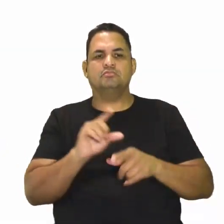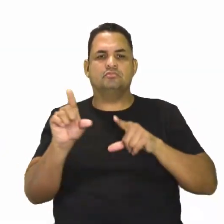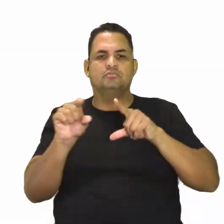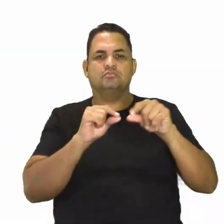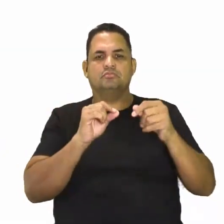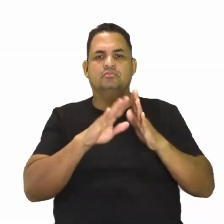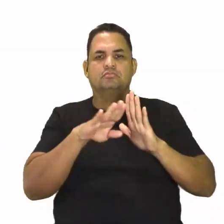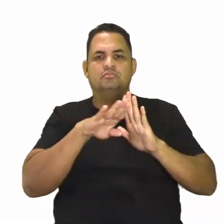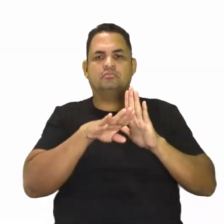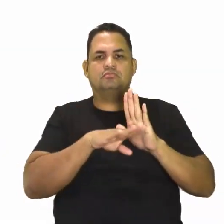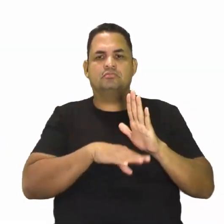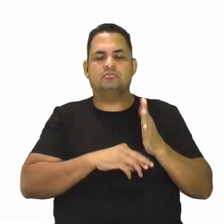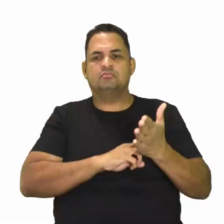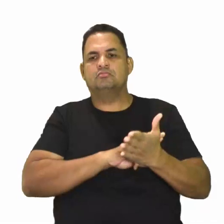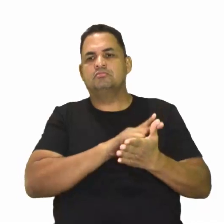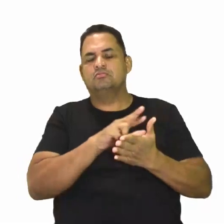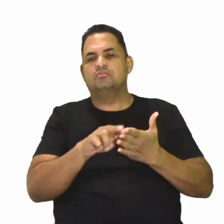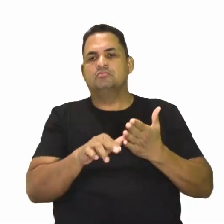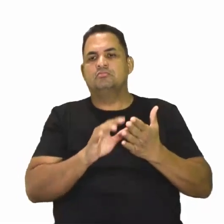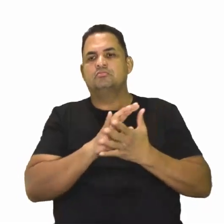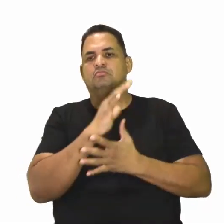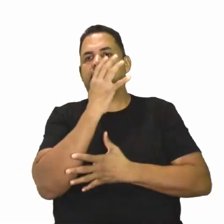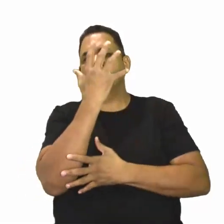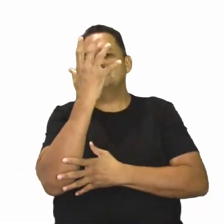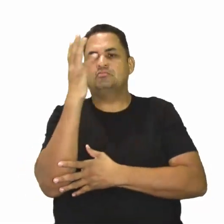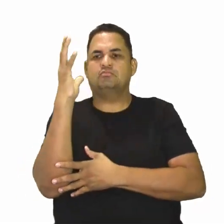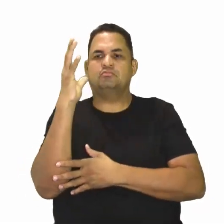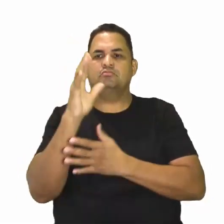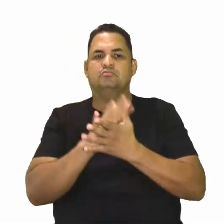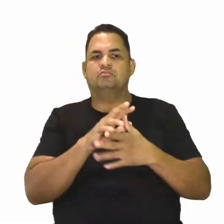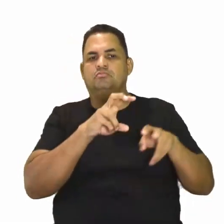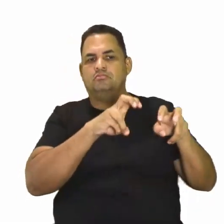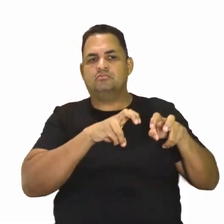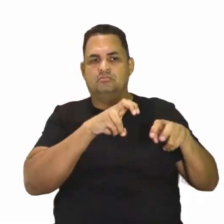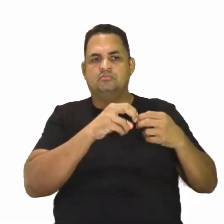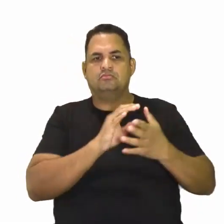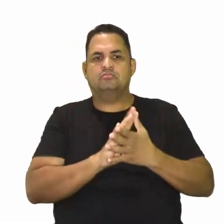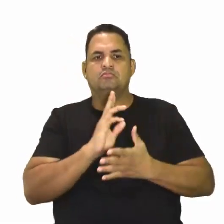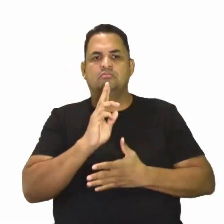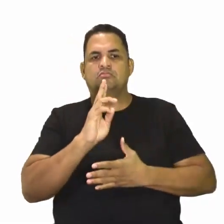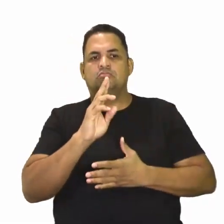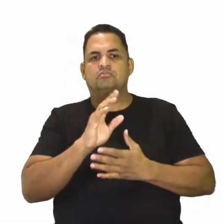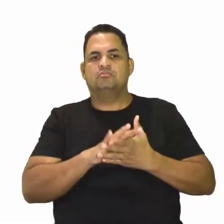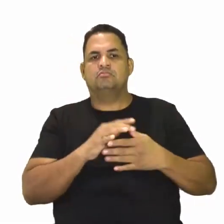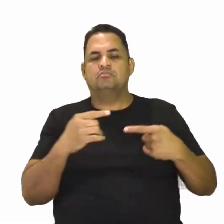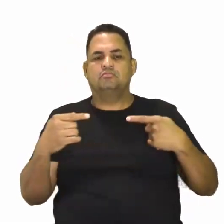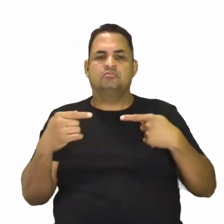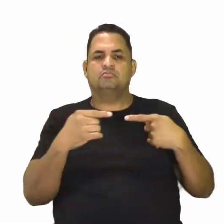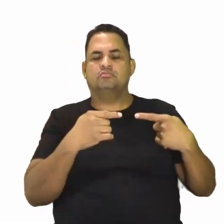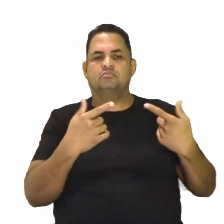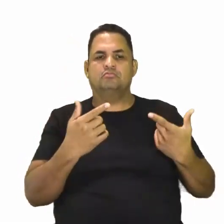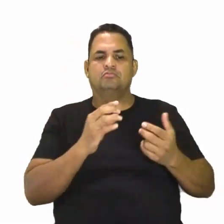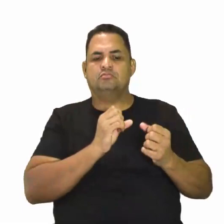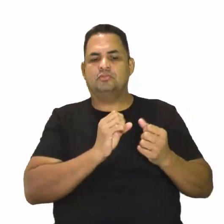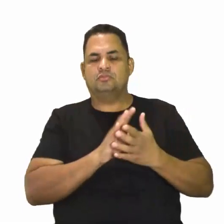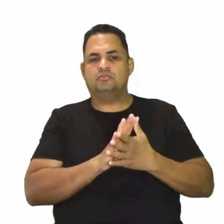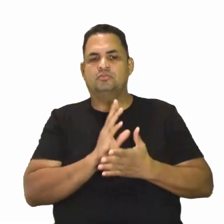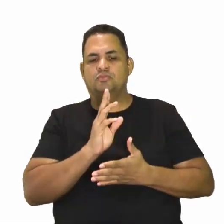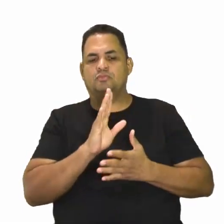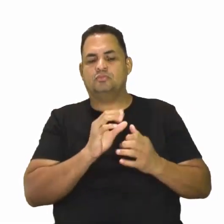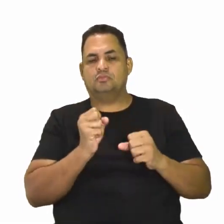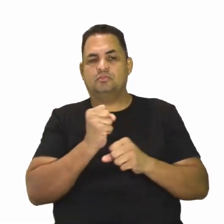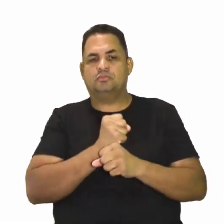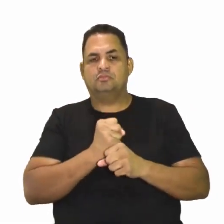escolha dos componentes das espécies arbóreas e lavouras perenes, o ano todo, né? E